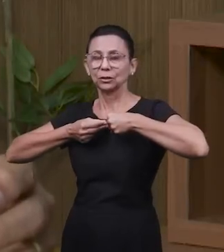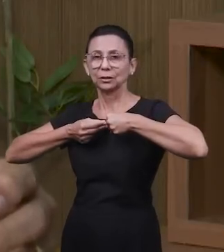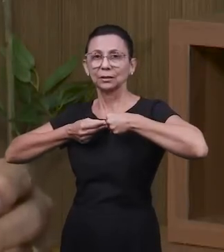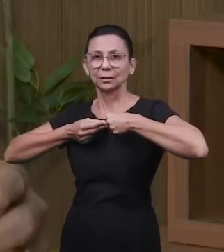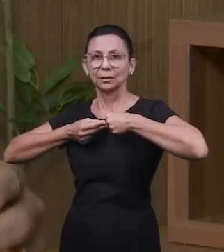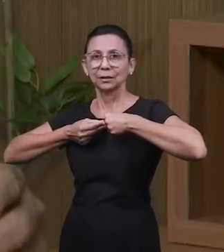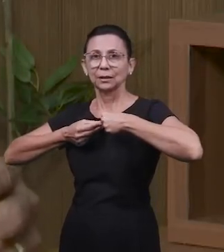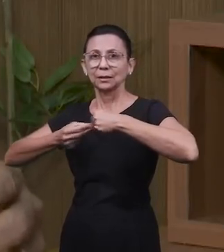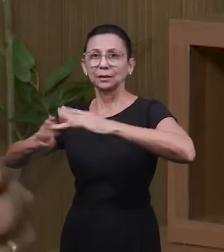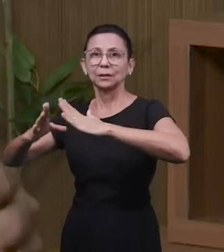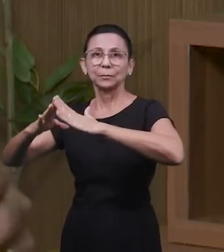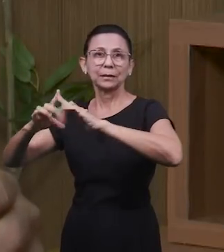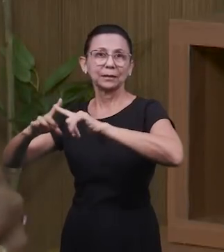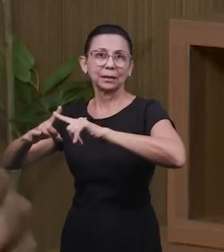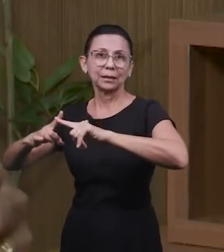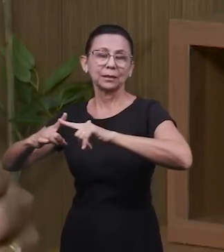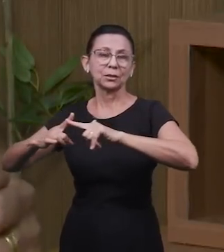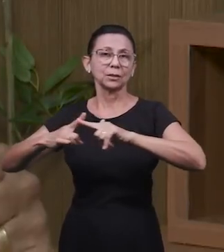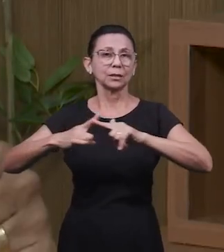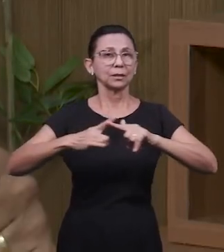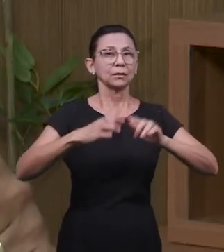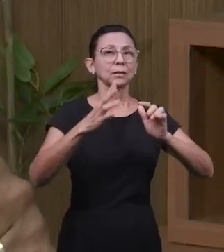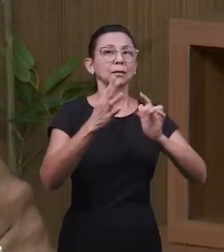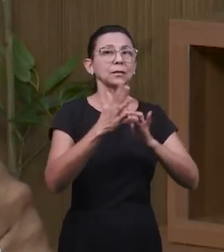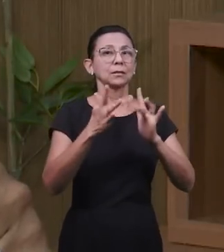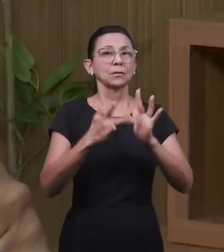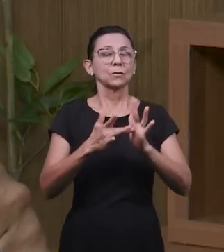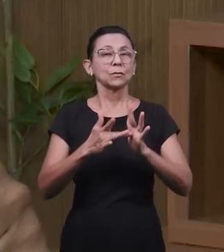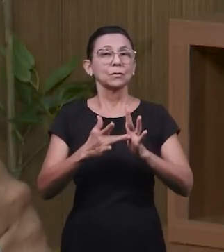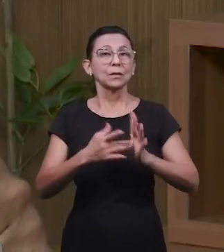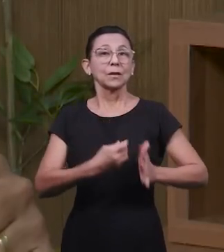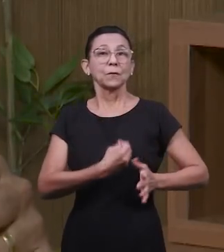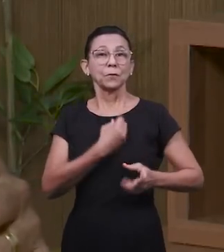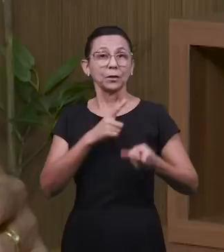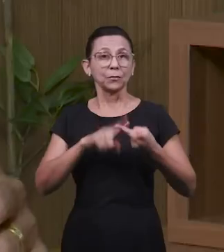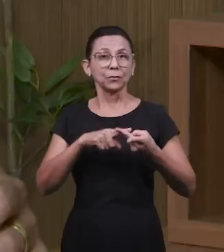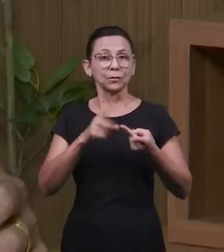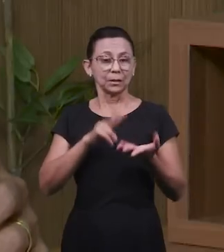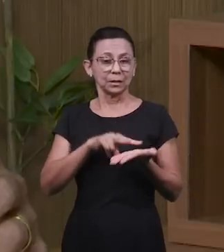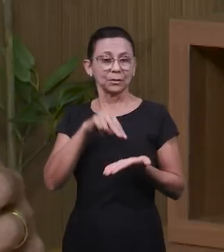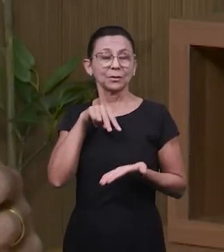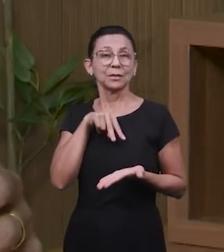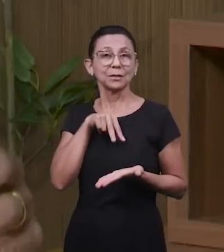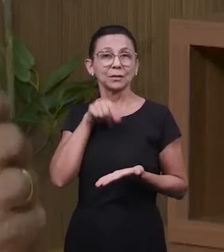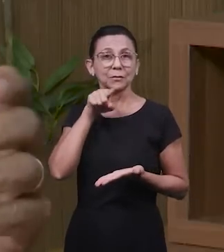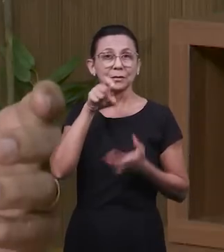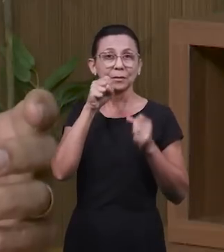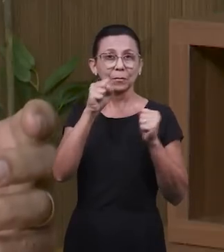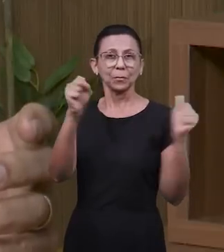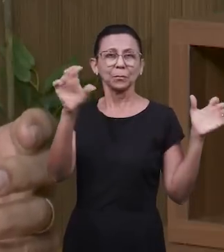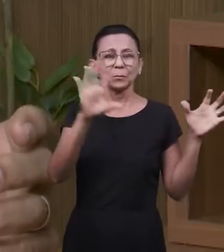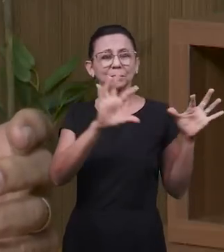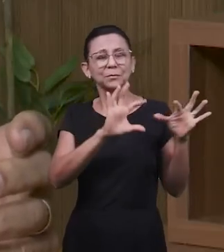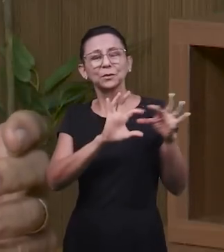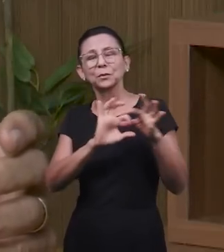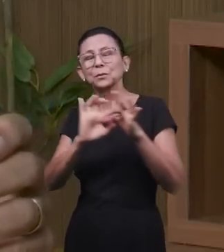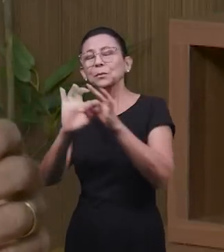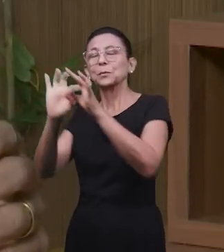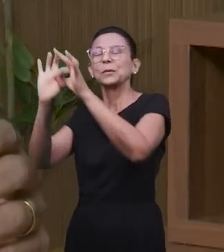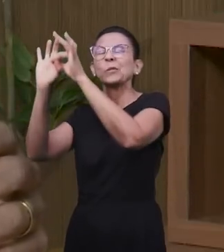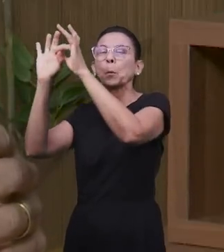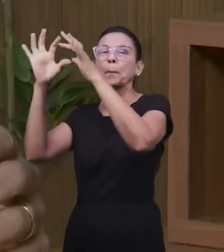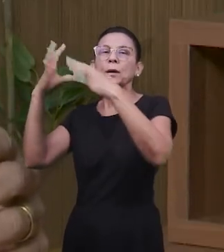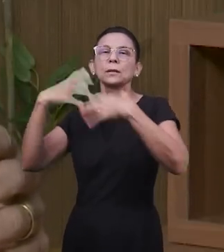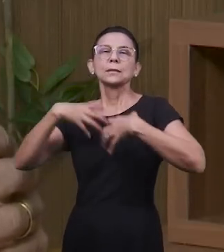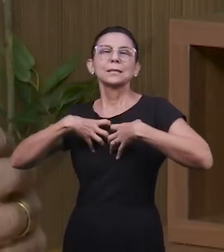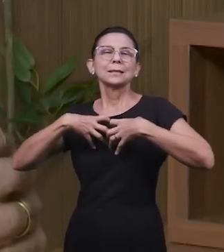igreja. Jesus está vivo, Jesus ressuscitou. E você pode ter comunhão com Ele. Você pode